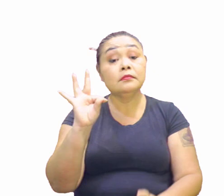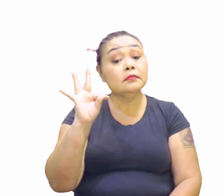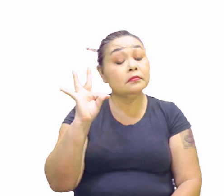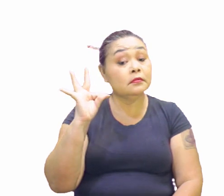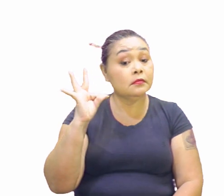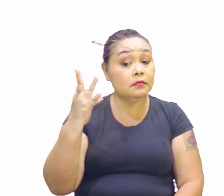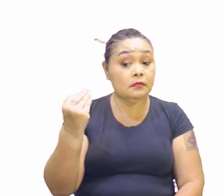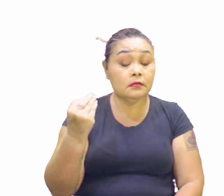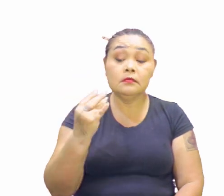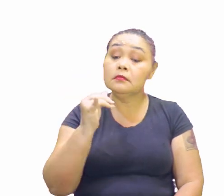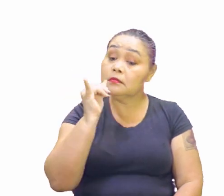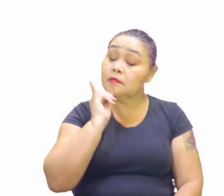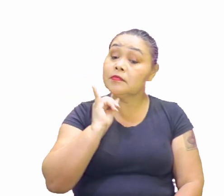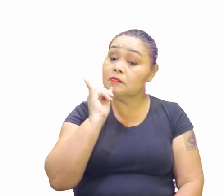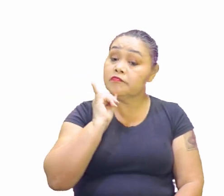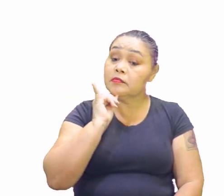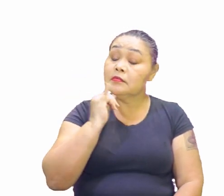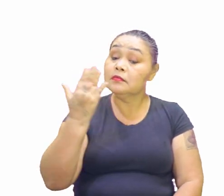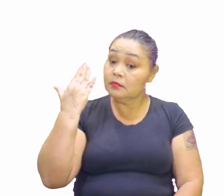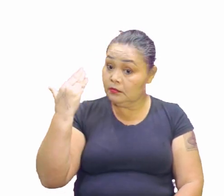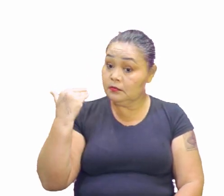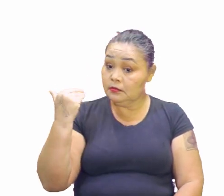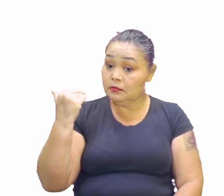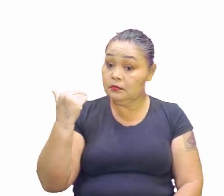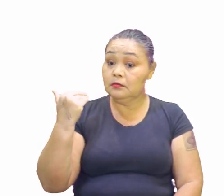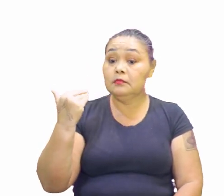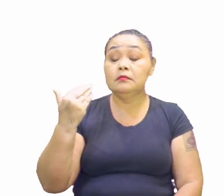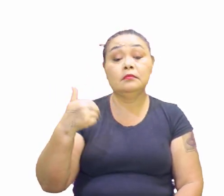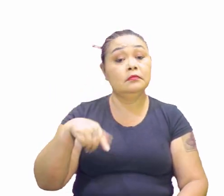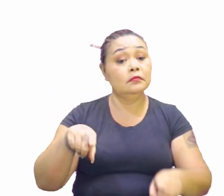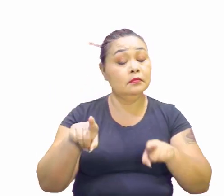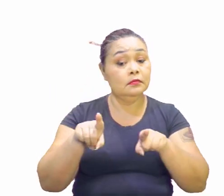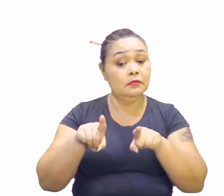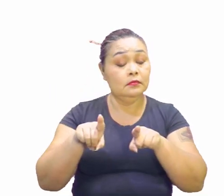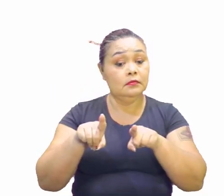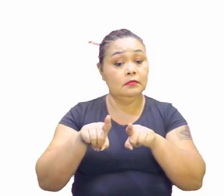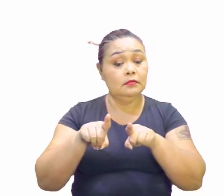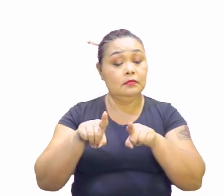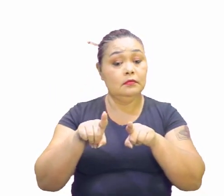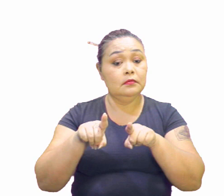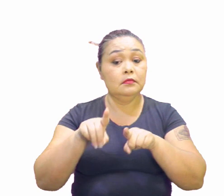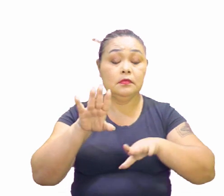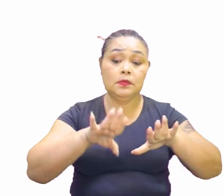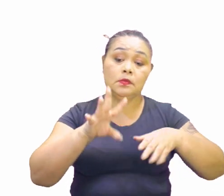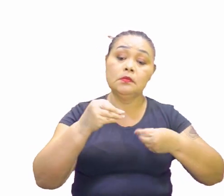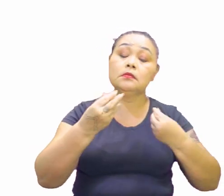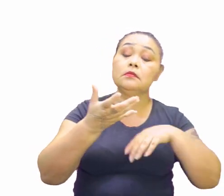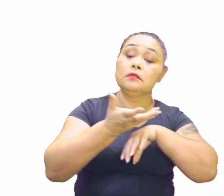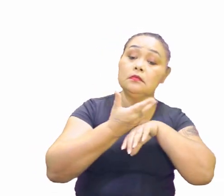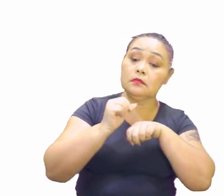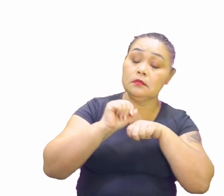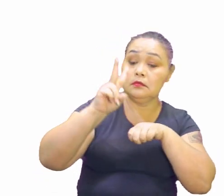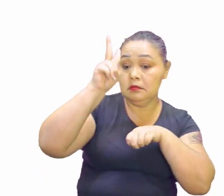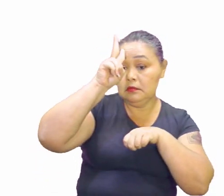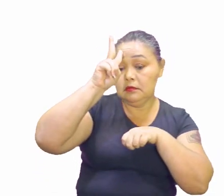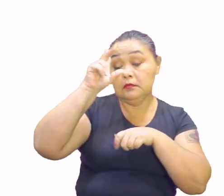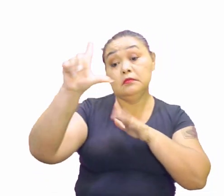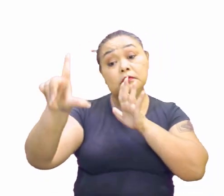todos os exemplos que a gente passou aqui, tanto envolvendo um componente curricular como